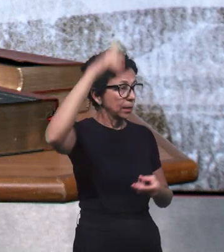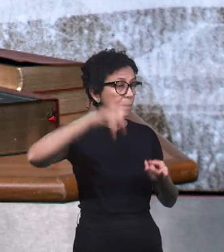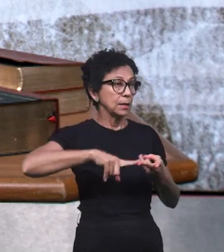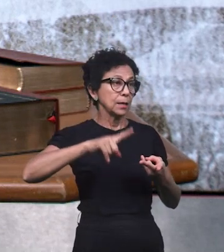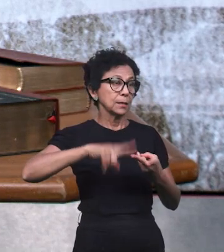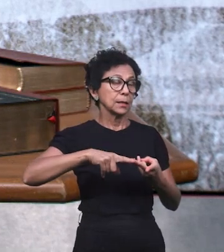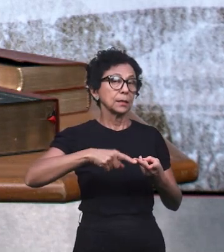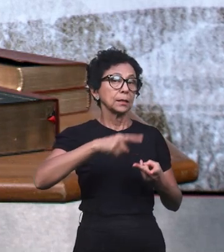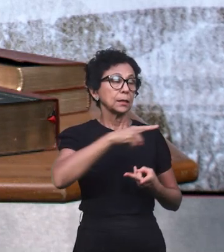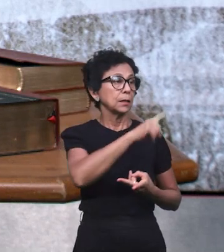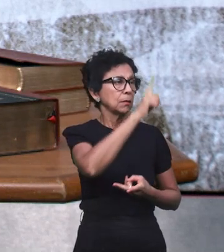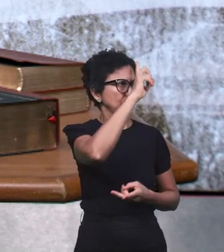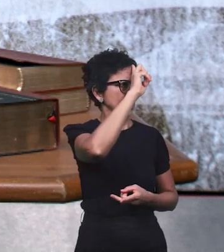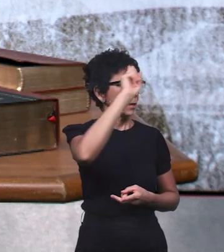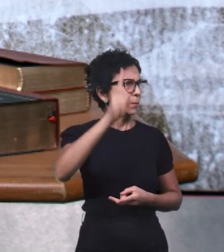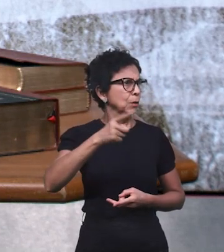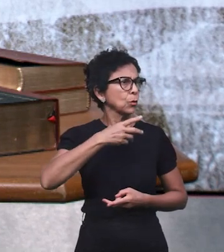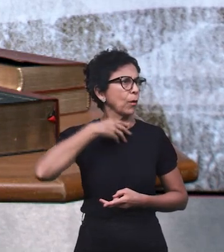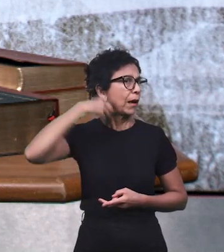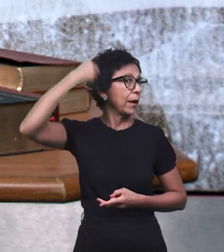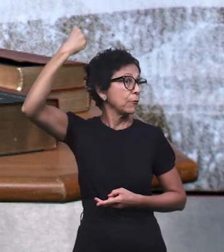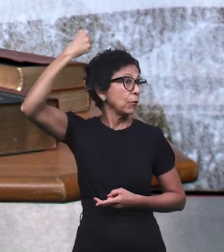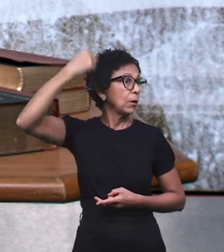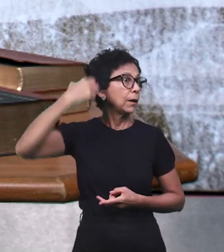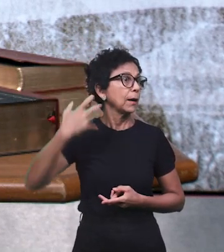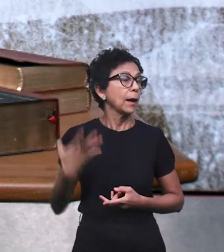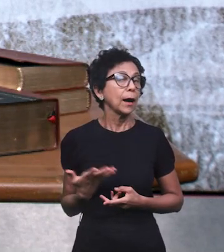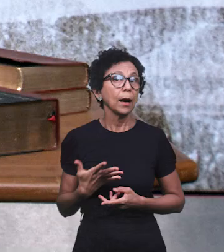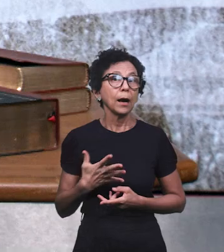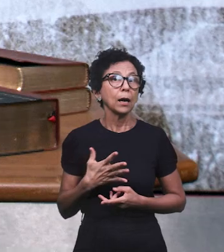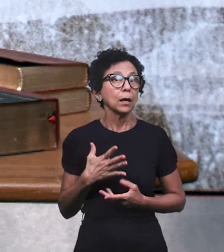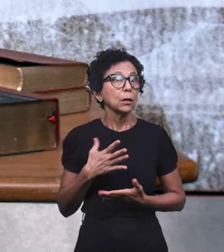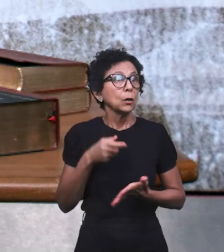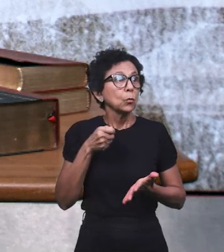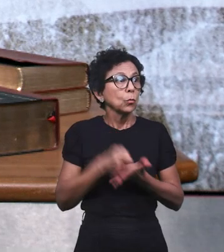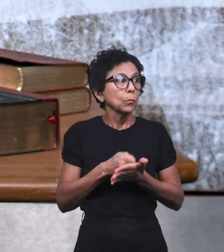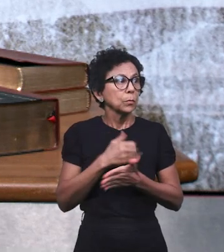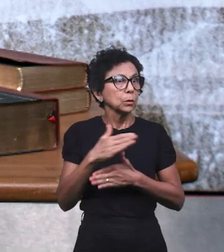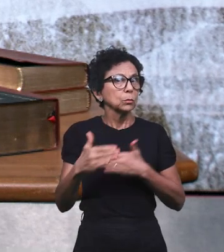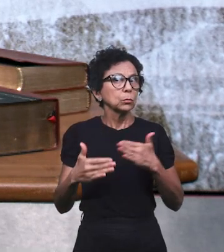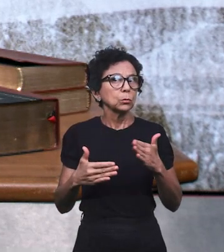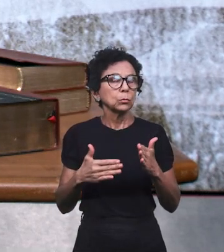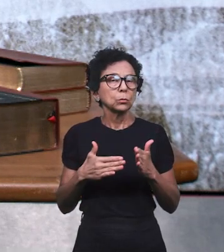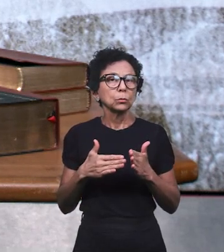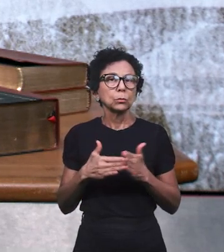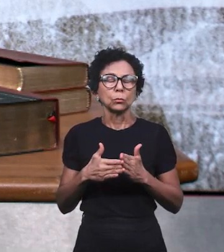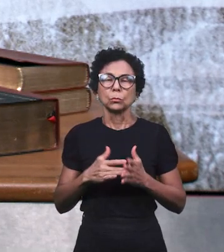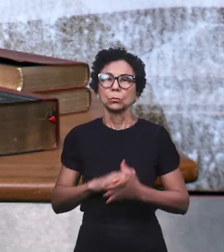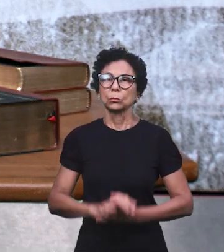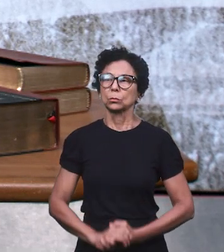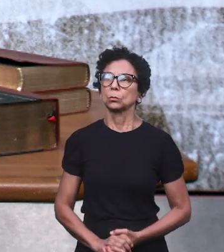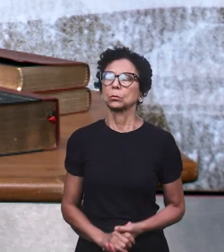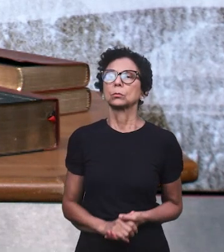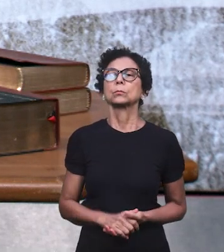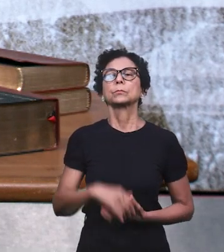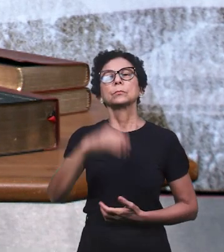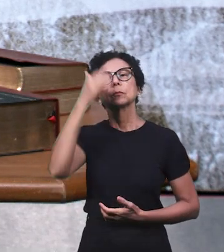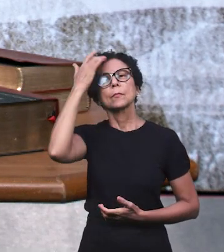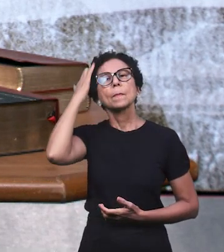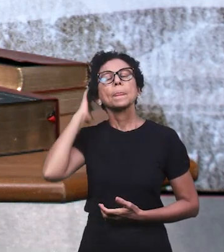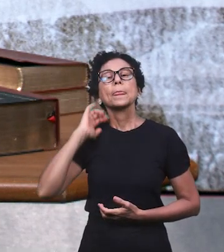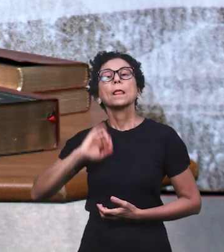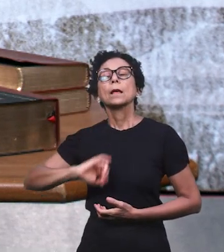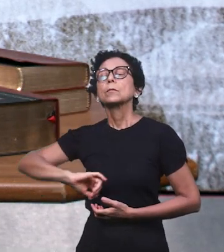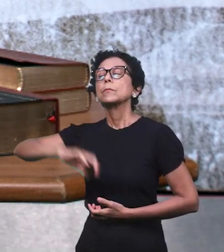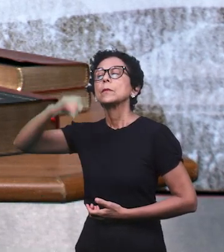Então enviou Faraó e chamou a José, e o fizeram sair logo da cova, e barbeou-se,